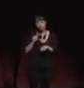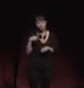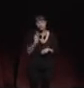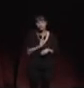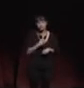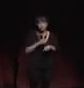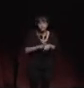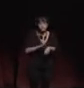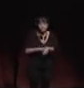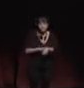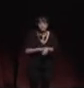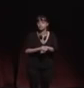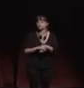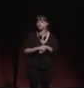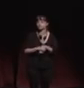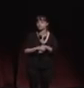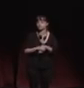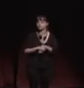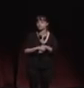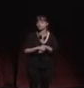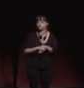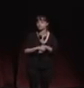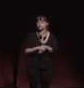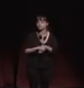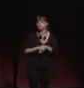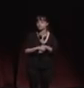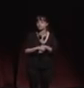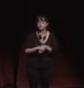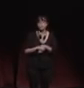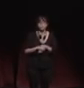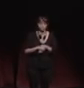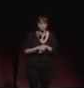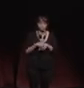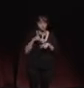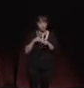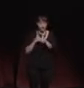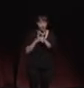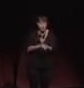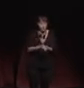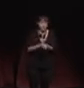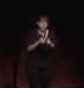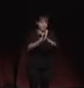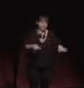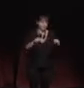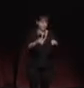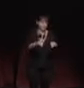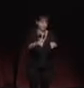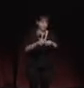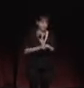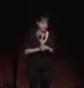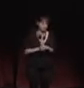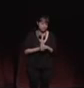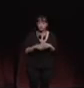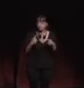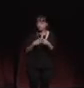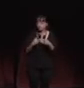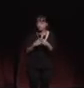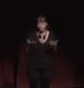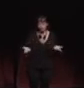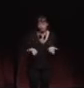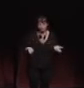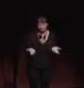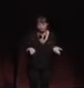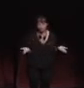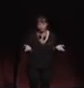tem que fazer para ir no ritmo dessa história toda? Porque o avanço,